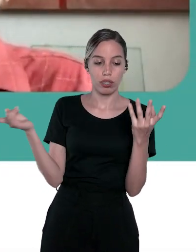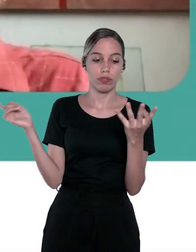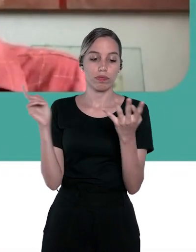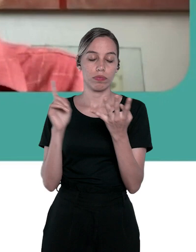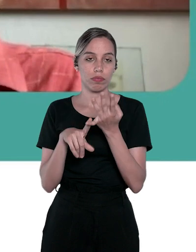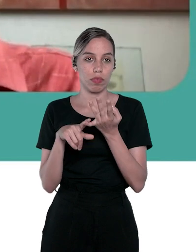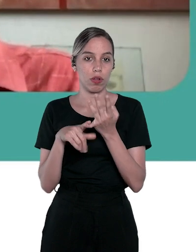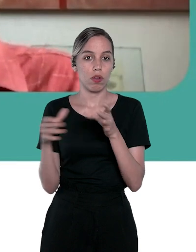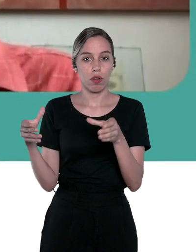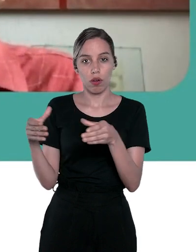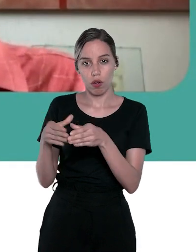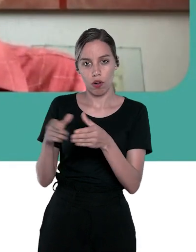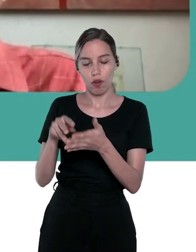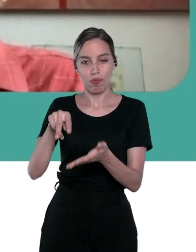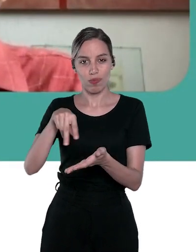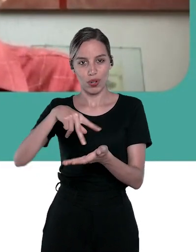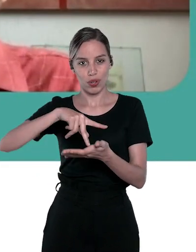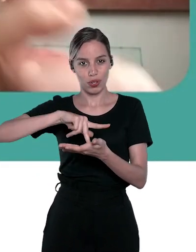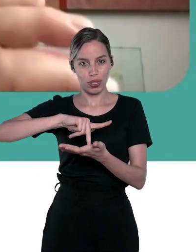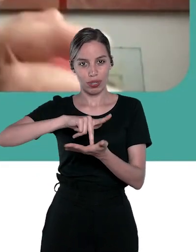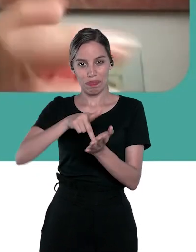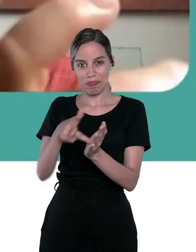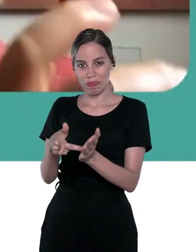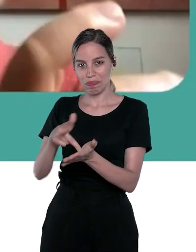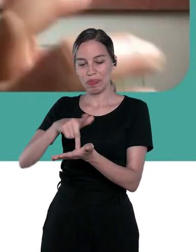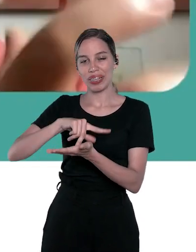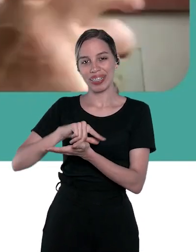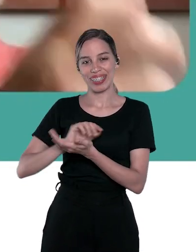bailarinos, né? O balé Klaus Viana